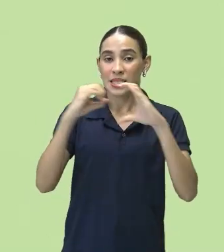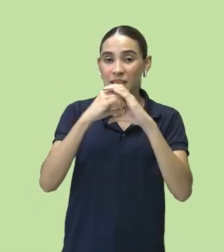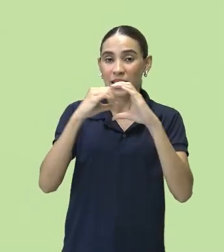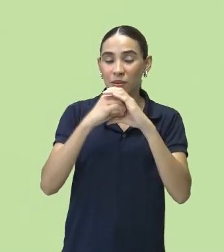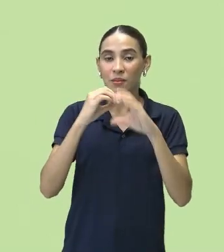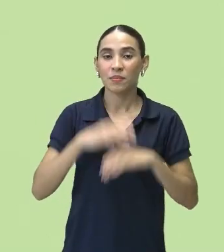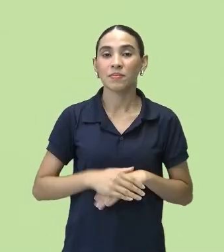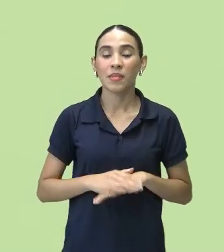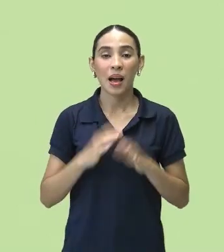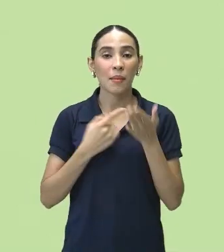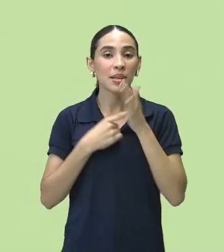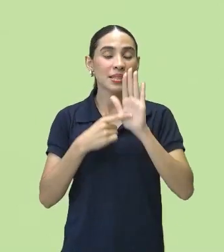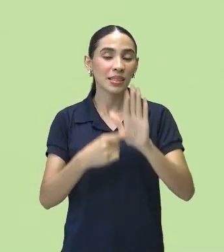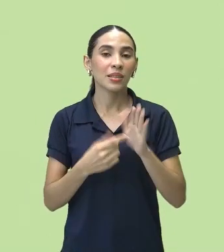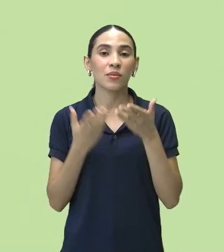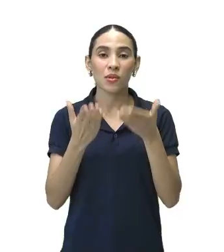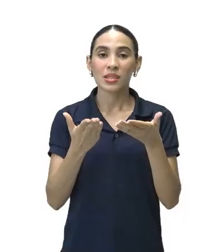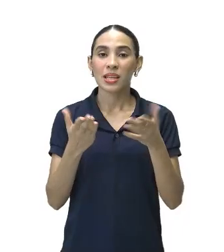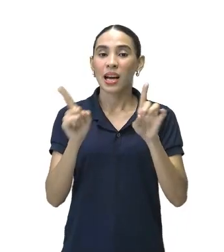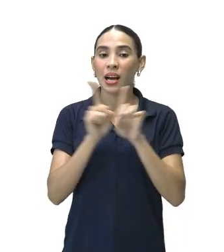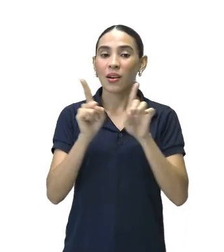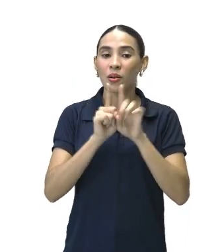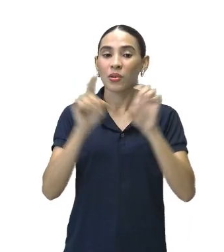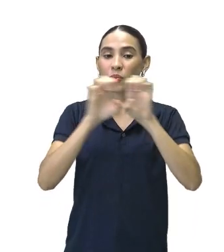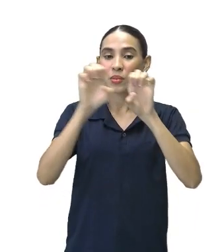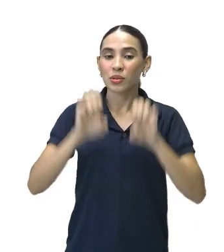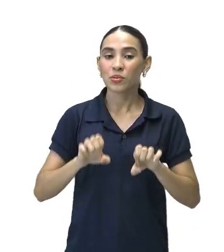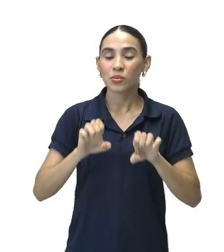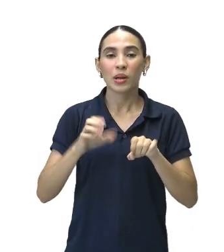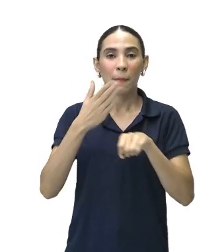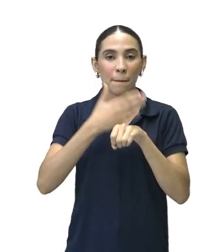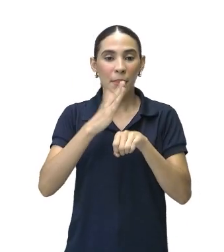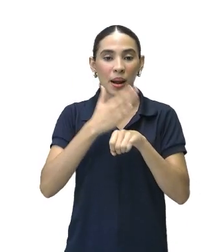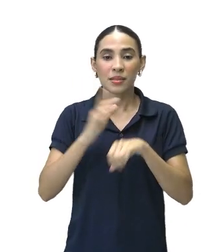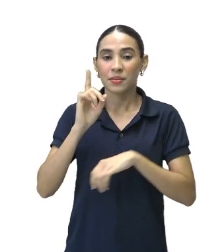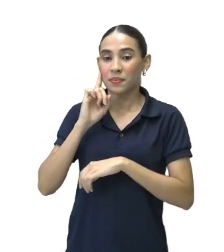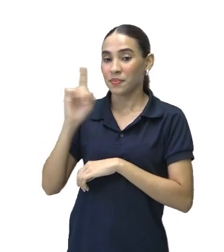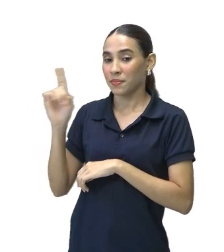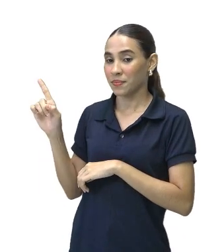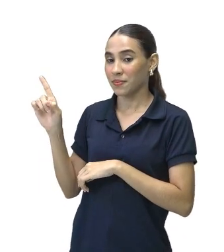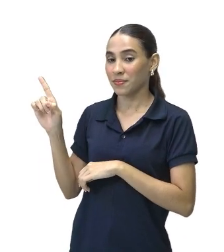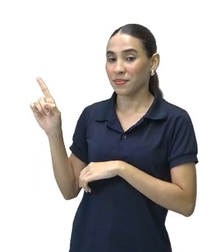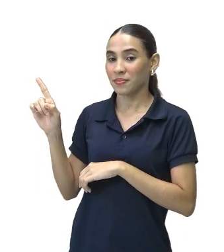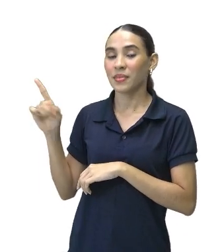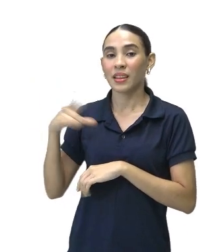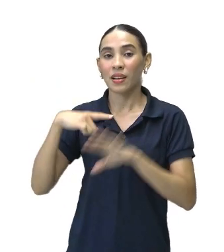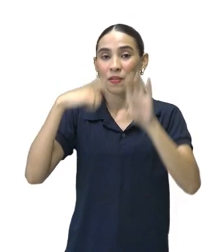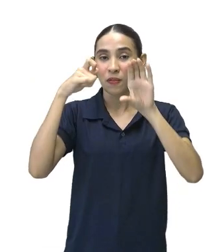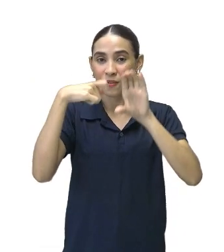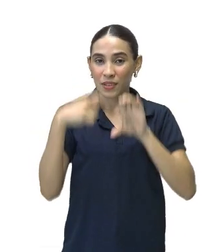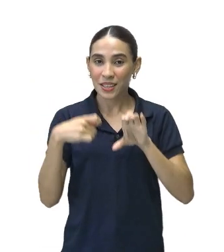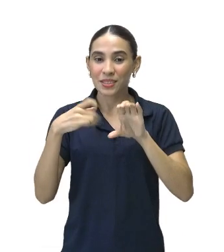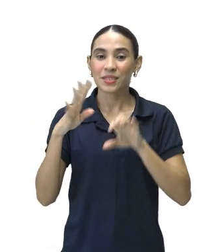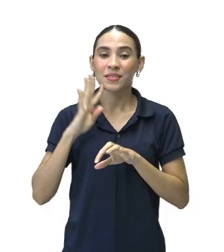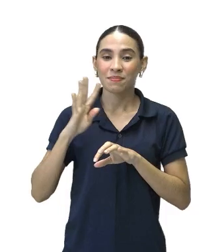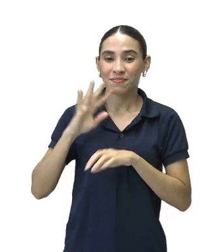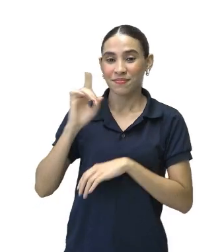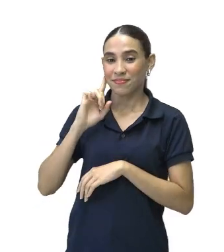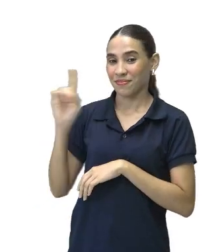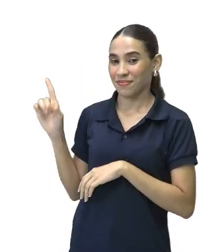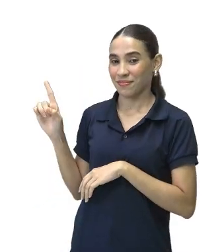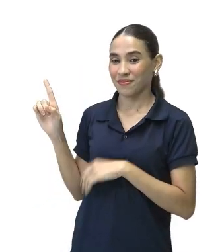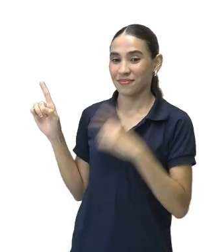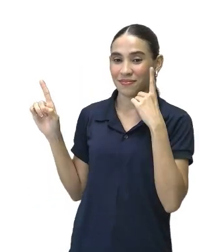célula, apresentando para vocês aí um esqueminha didático, né, que ele está animado, está bem animado ele, né,